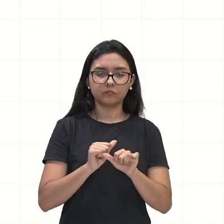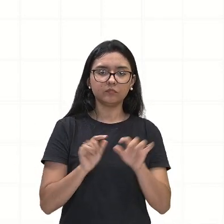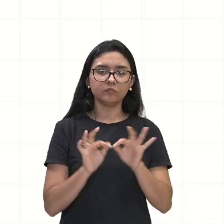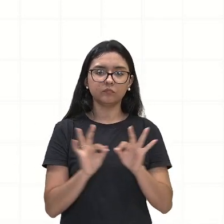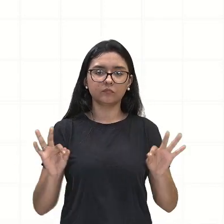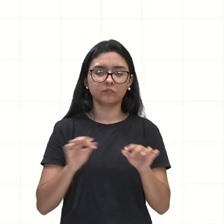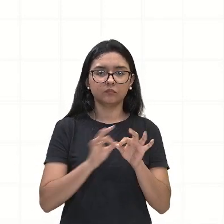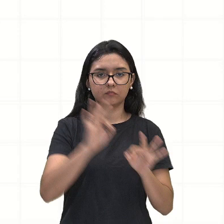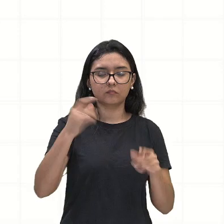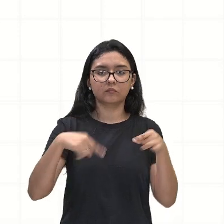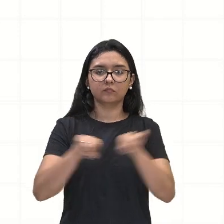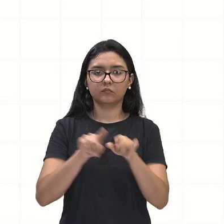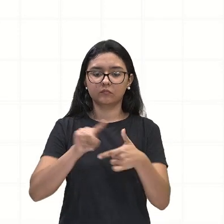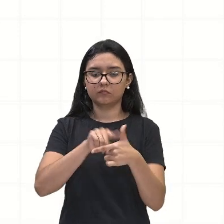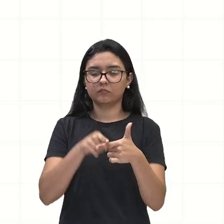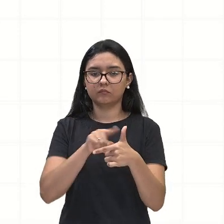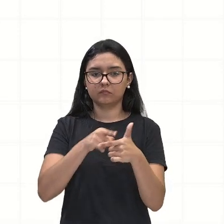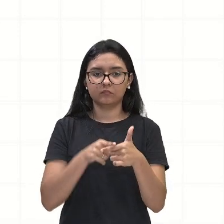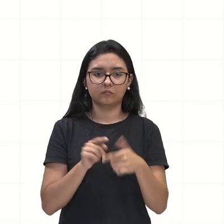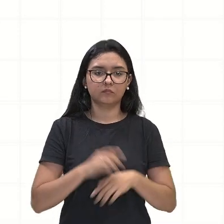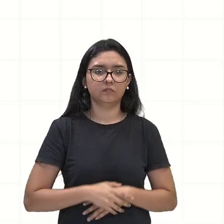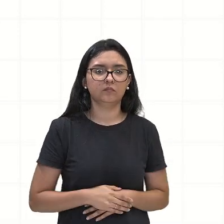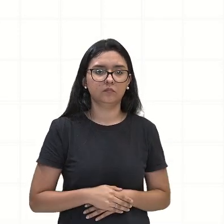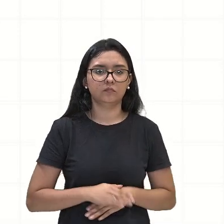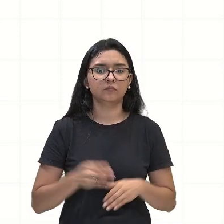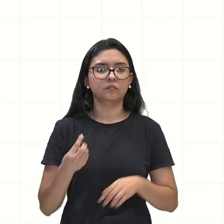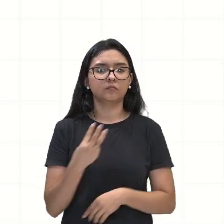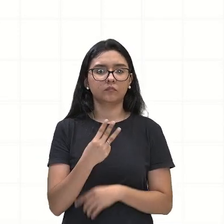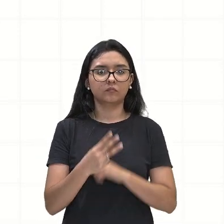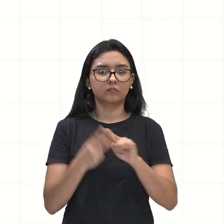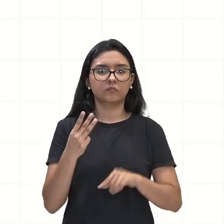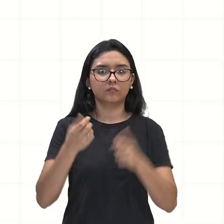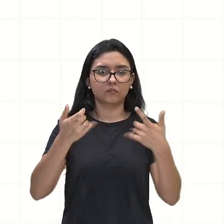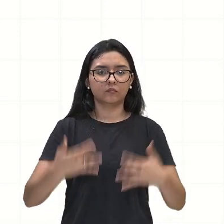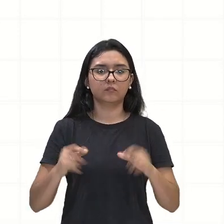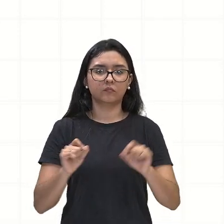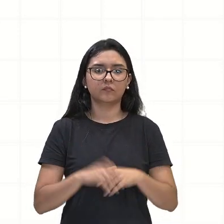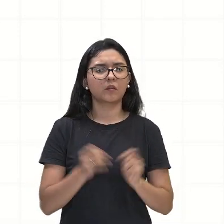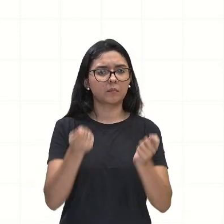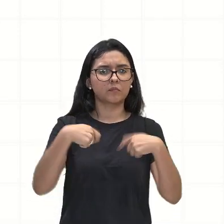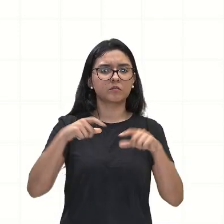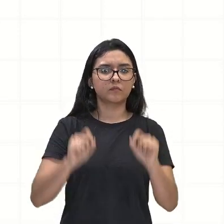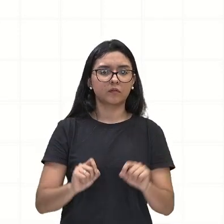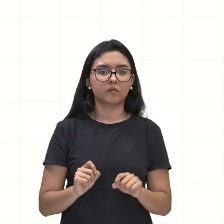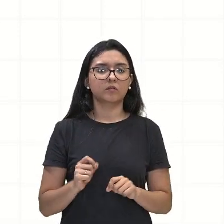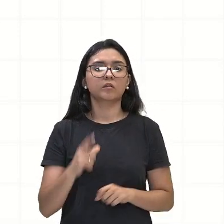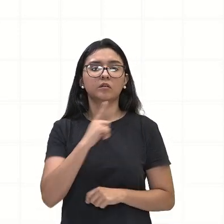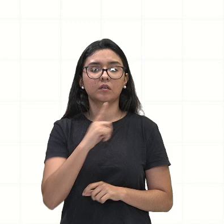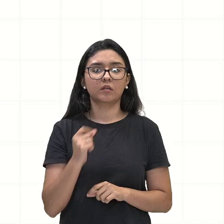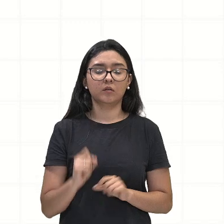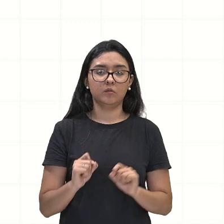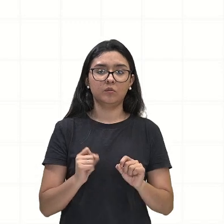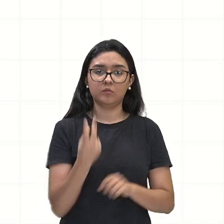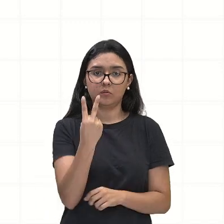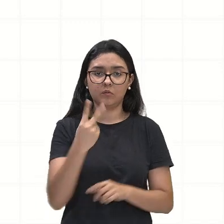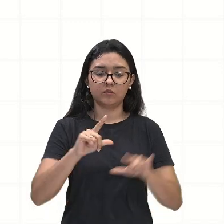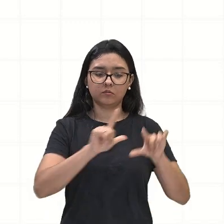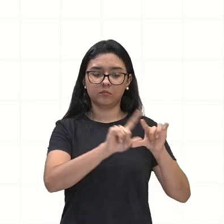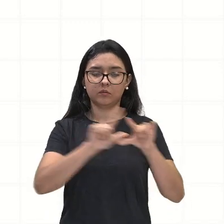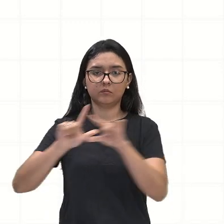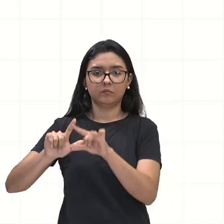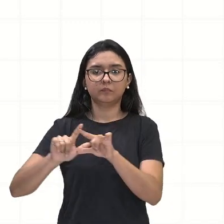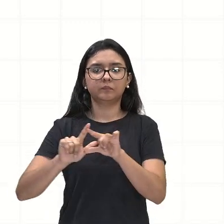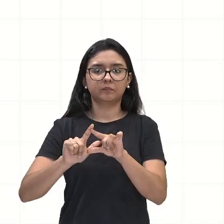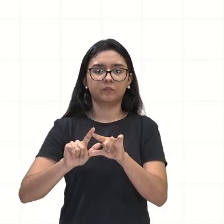ângulos. Beleza? E a 3 diz o seguinte: é possível que 2 triângulos